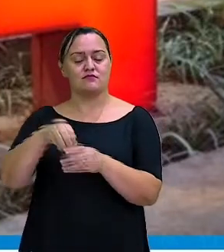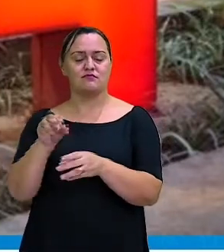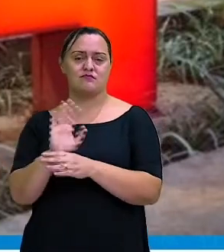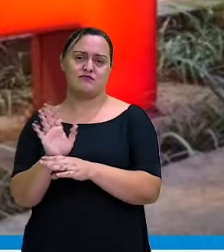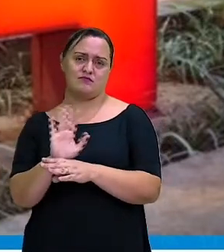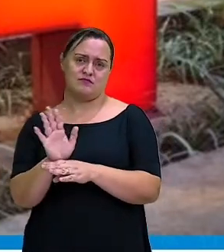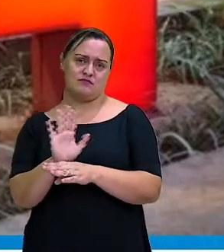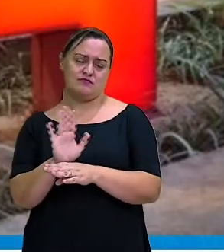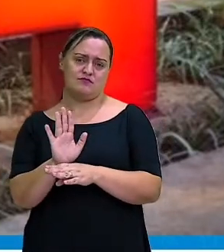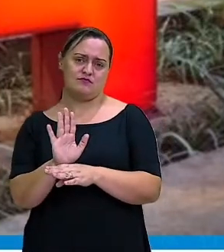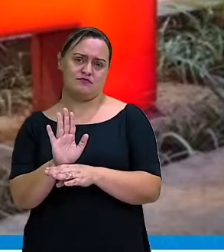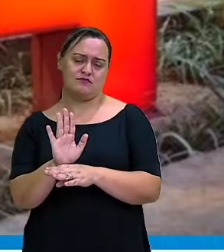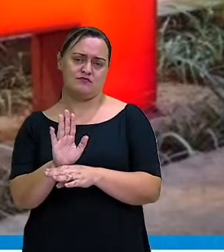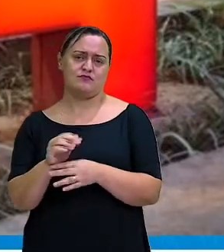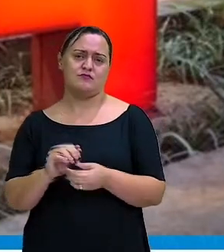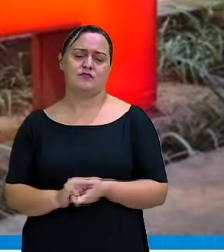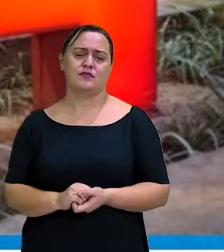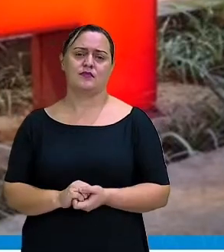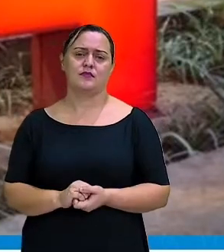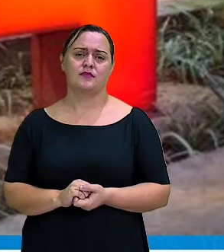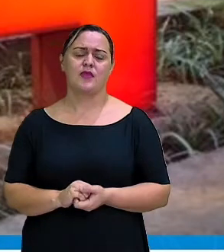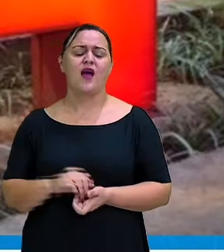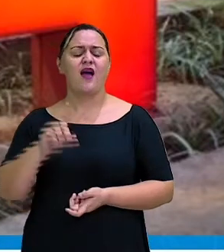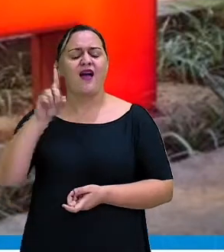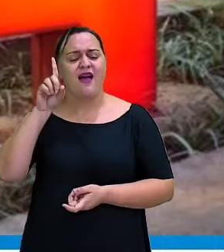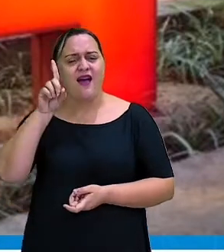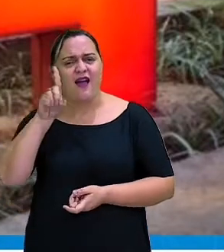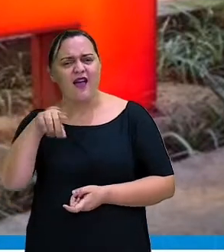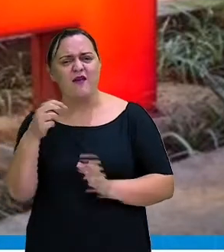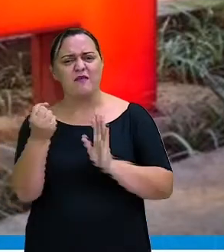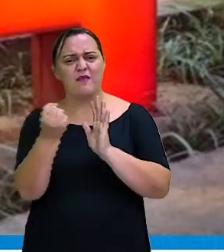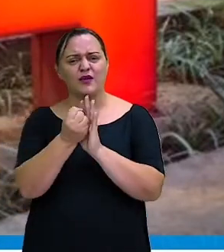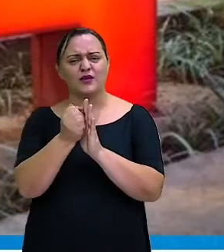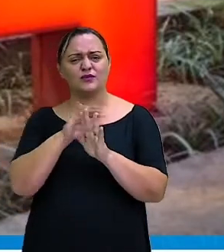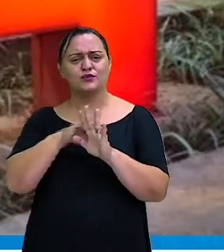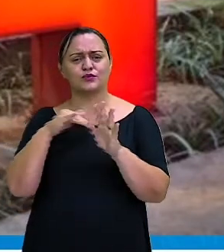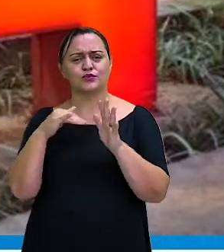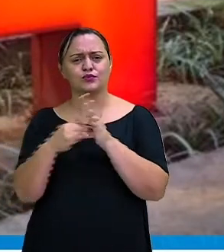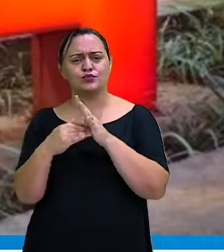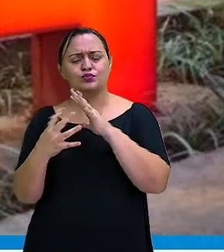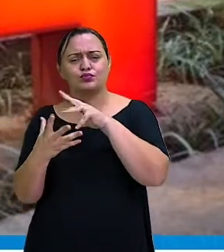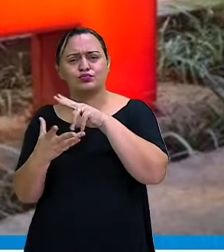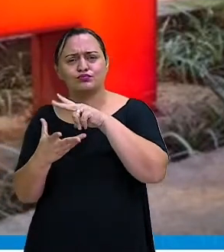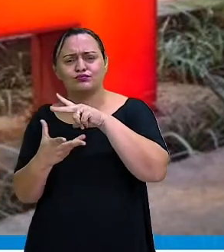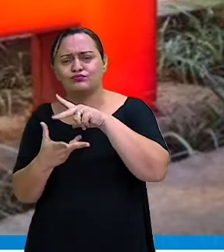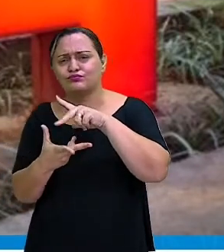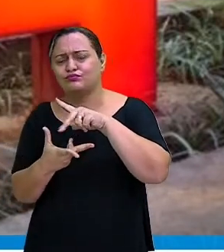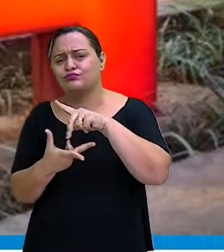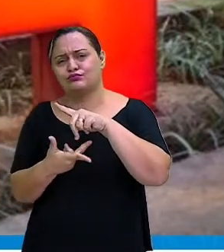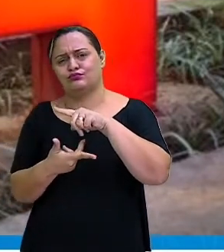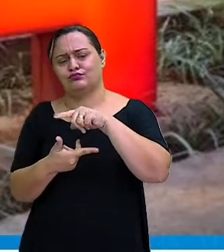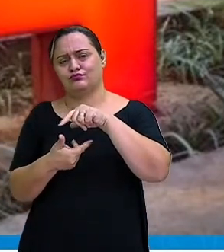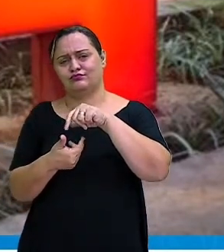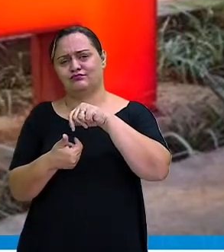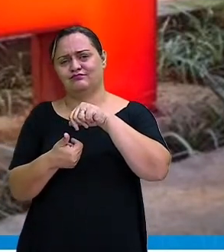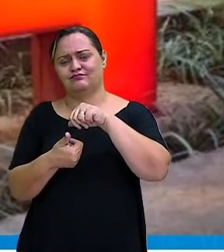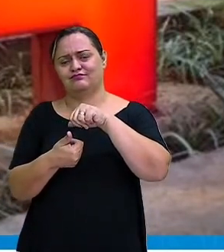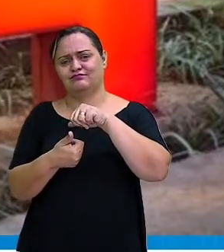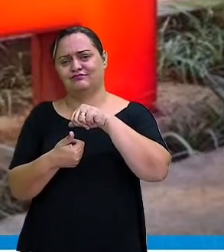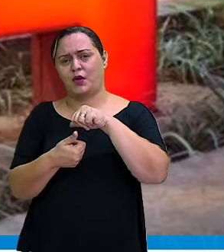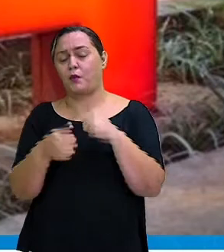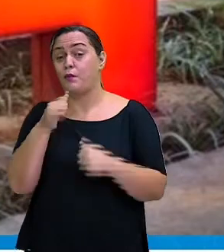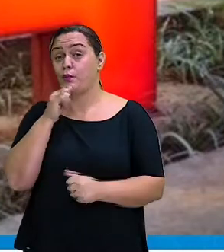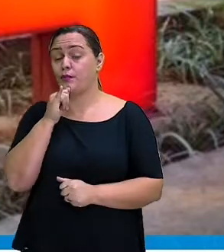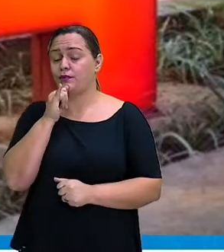é certificada internacionalmente pelo LEED. Captação de água, como que funciona? É um